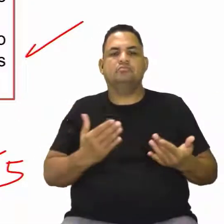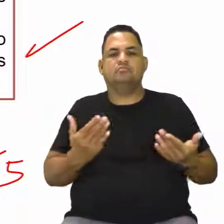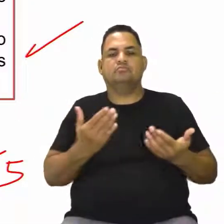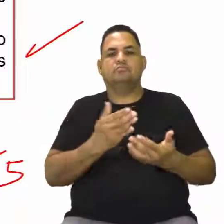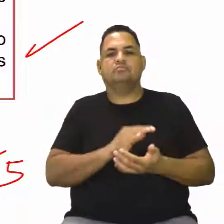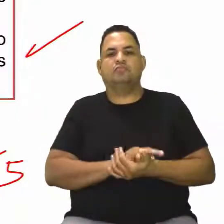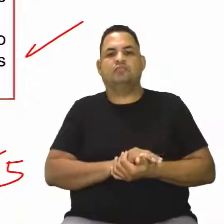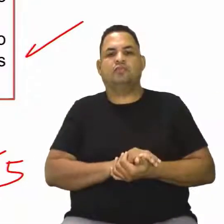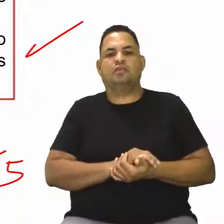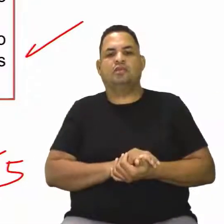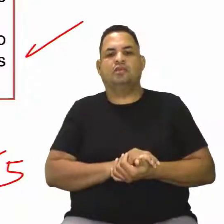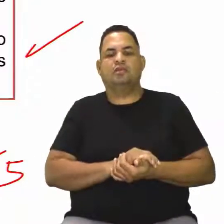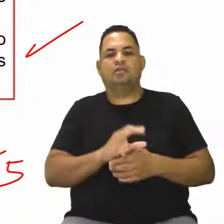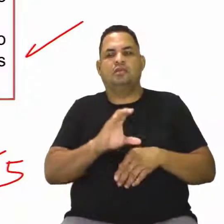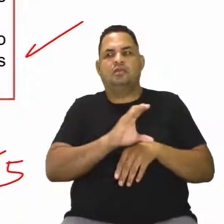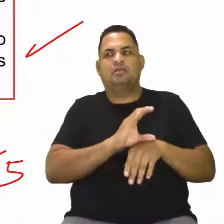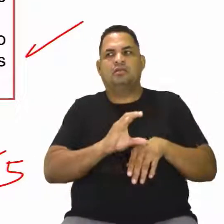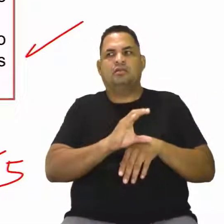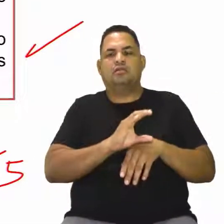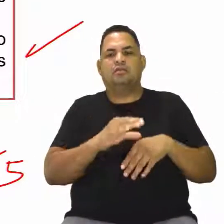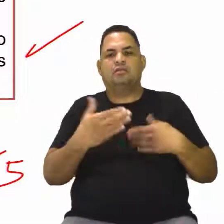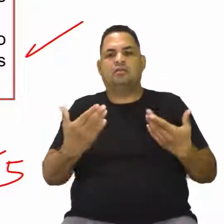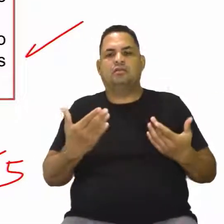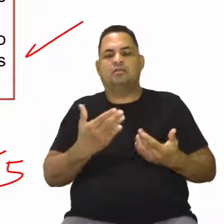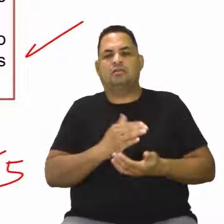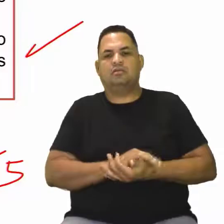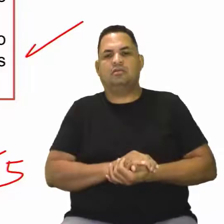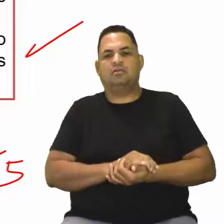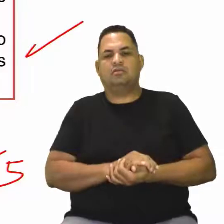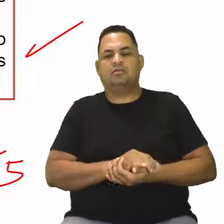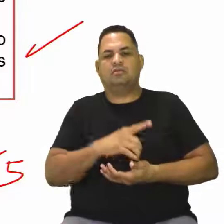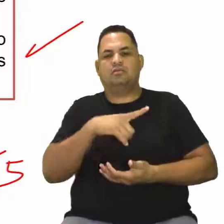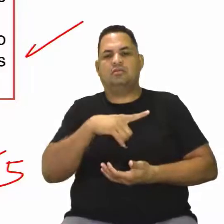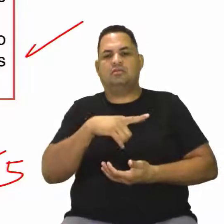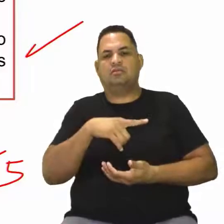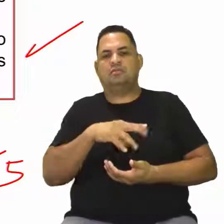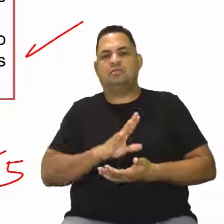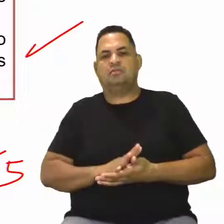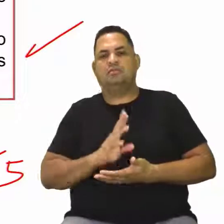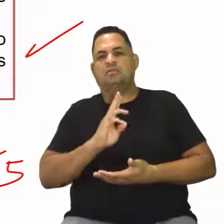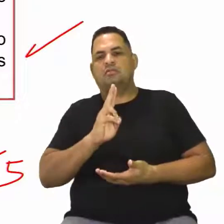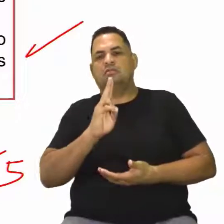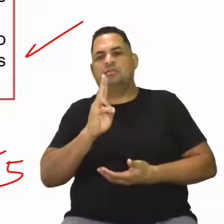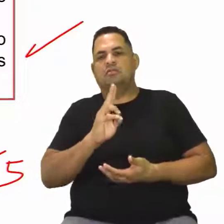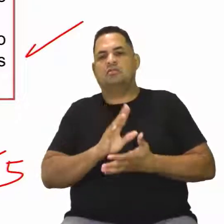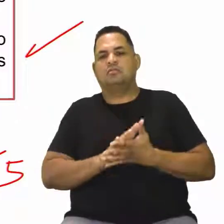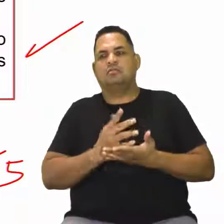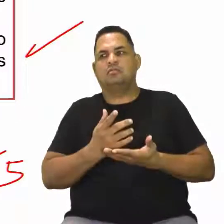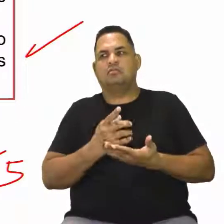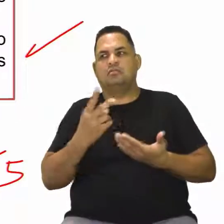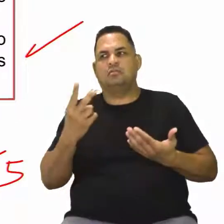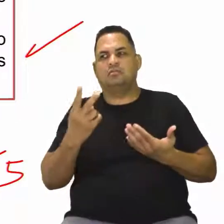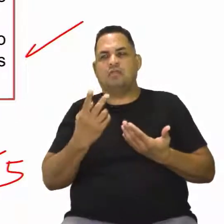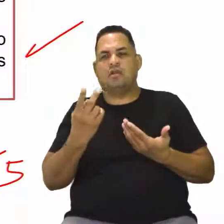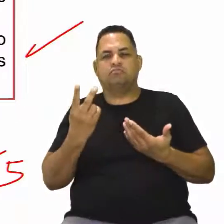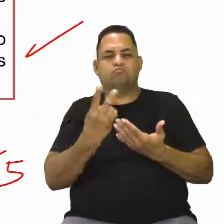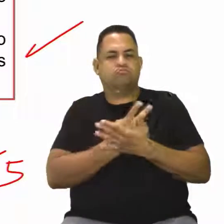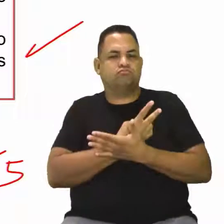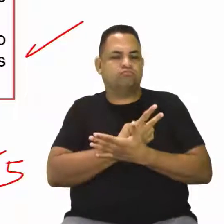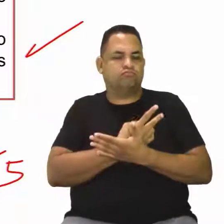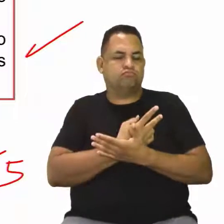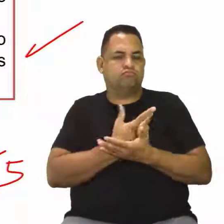relação a essa Constituição. E olha só, houve um processo, um mecanismo adotado por